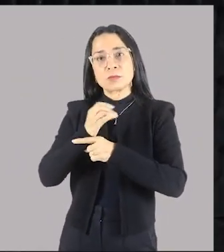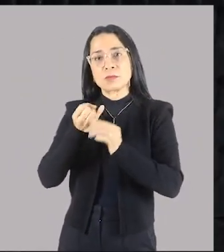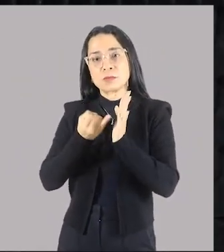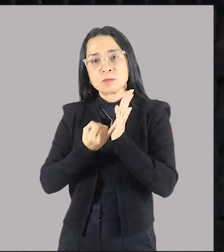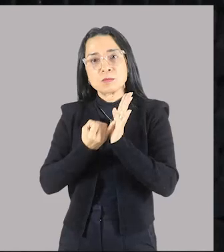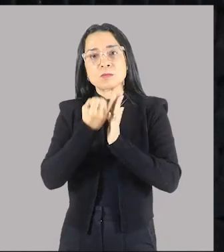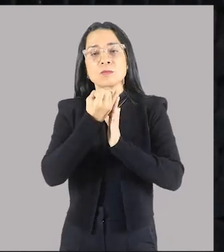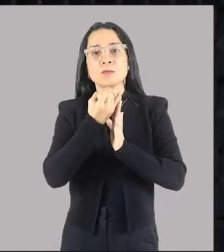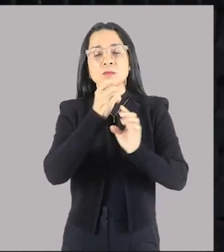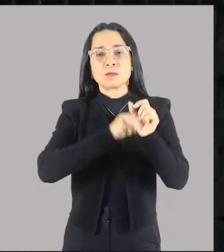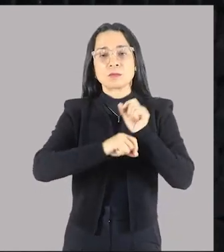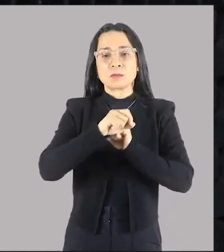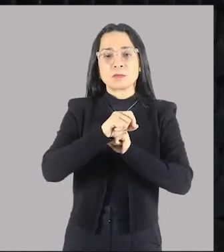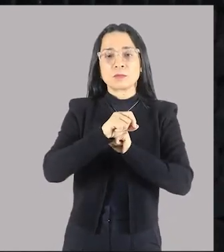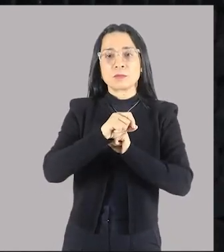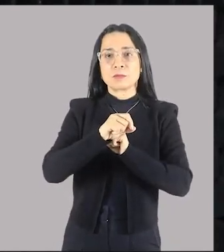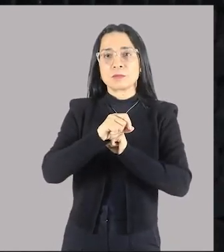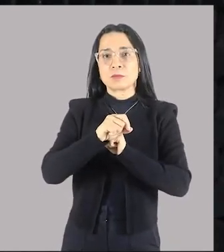dívida externa,